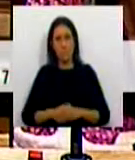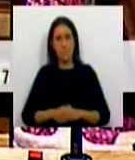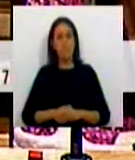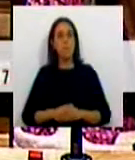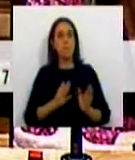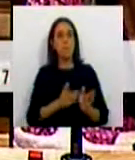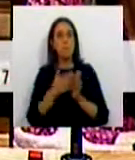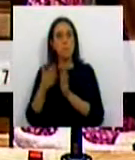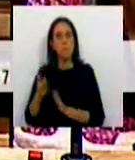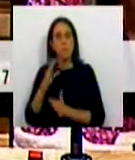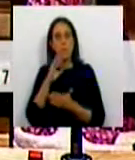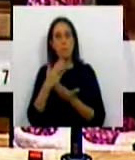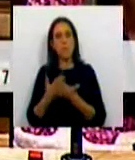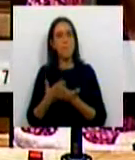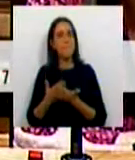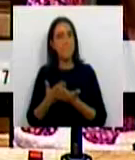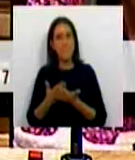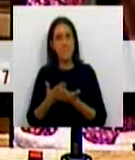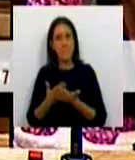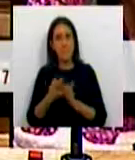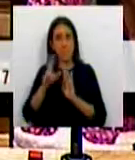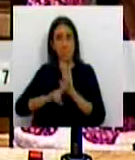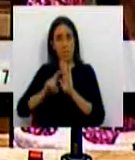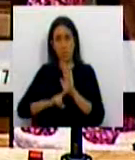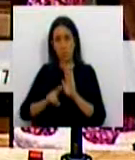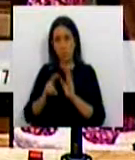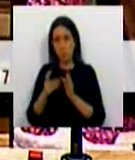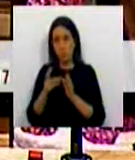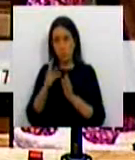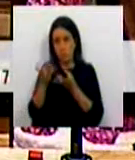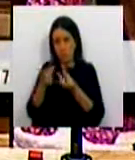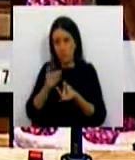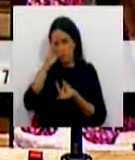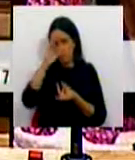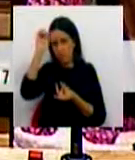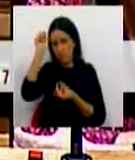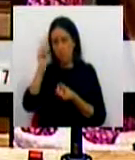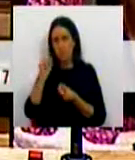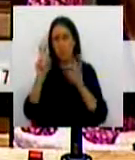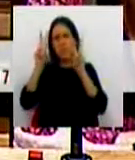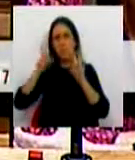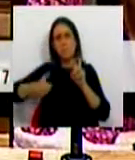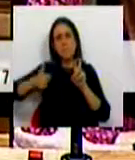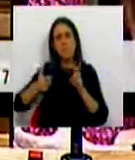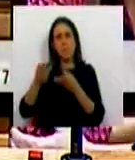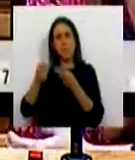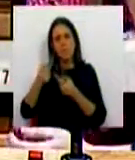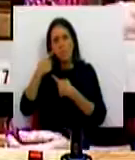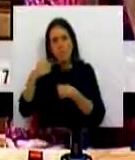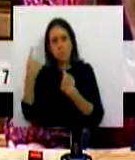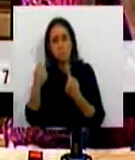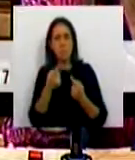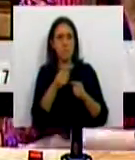lado, alargamos a discussão no relatório do Orçamento de Estado a temas estruturantes das contas públicas e das políticas